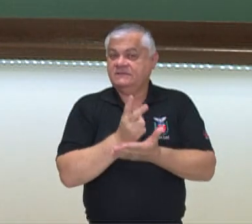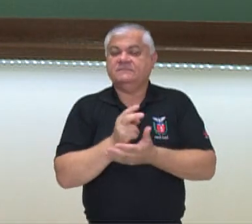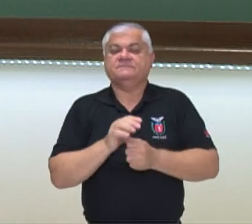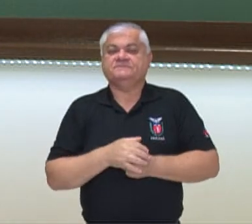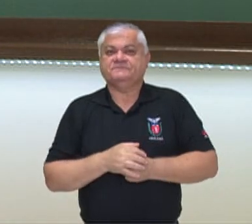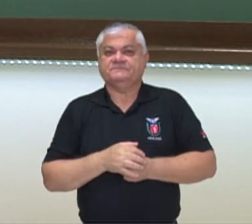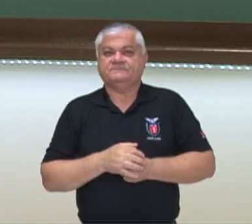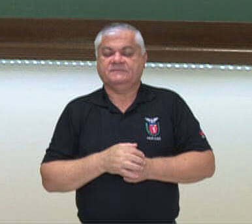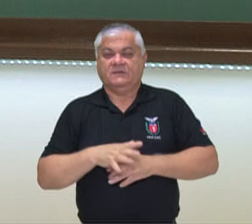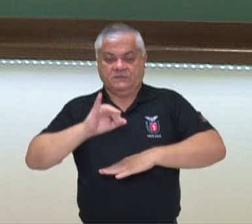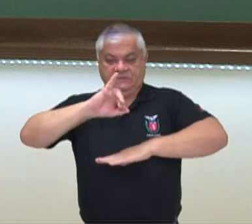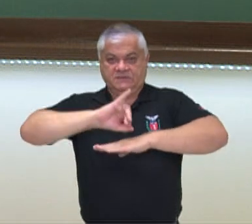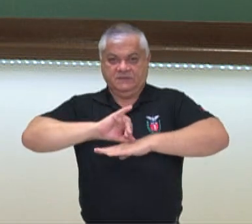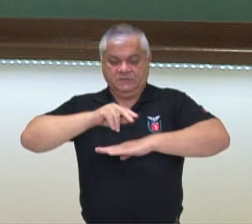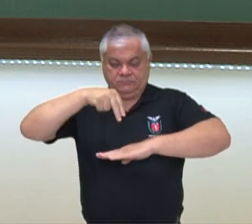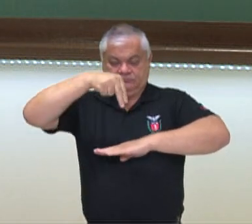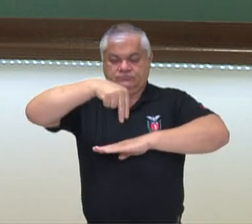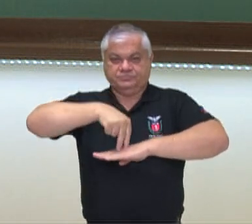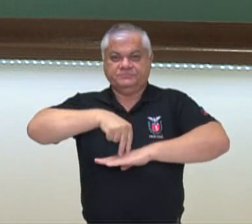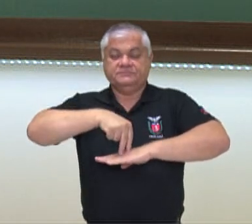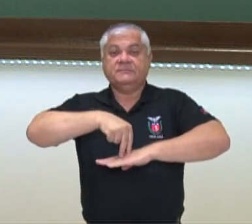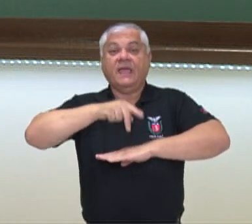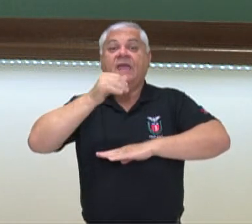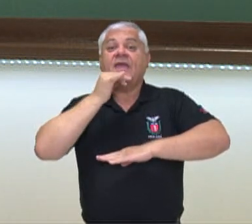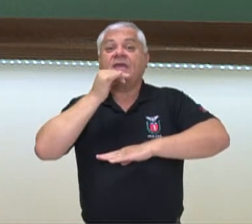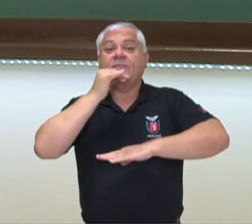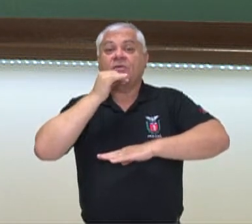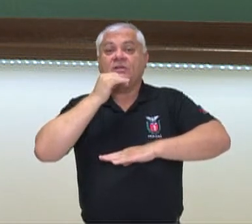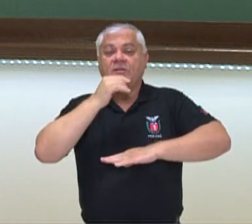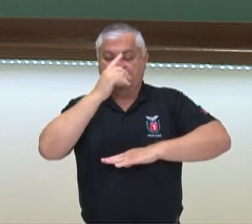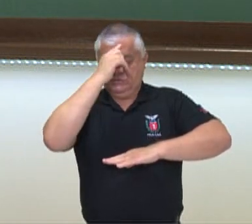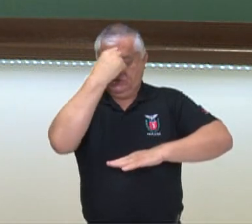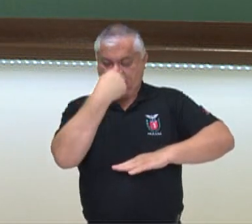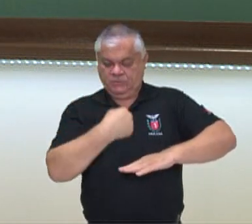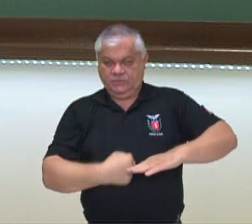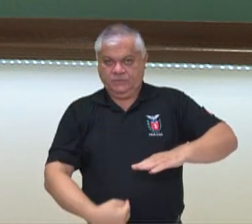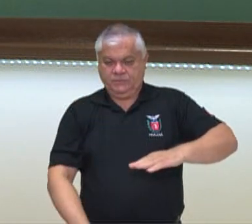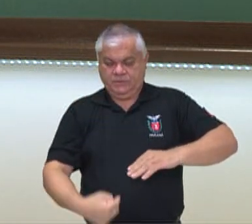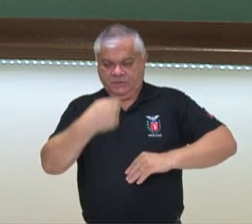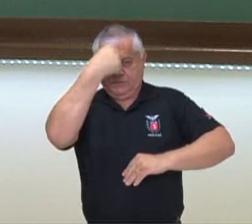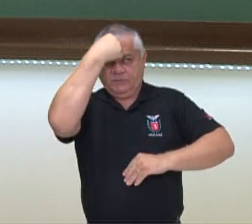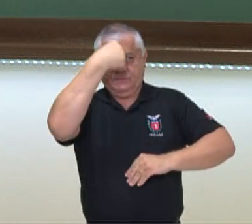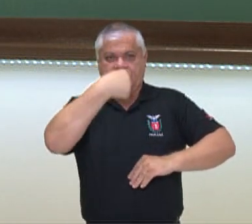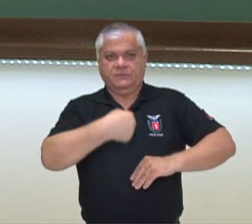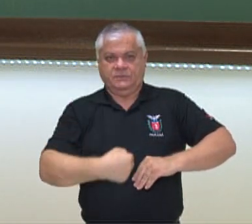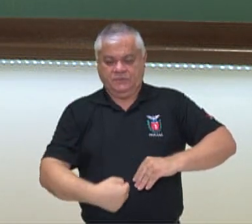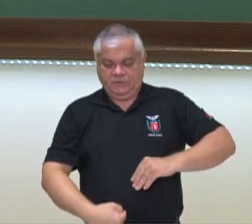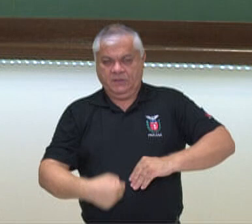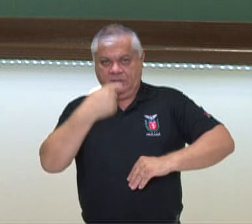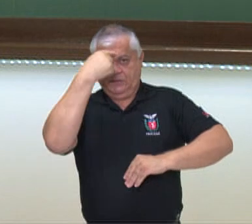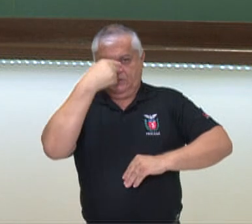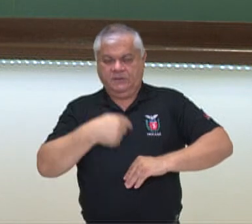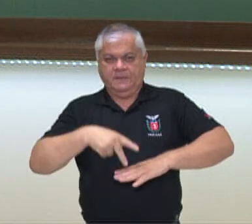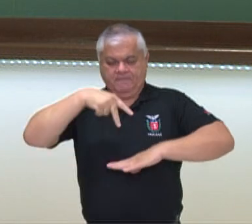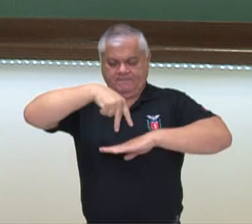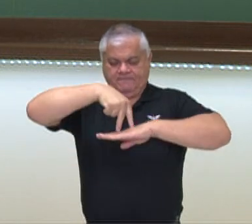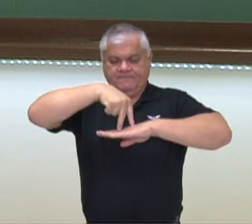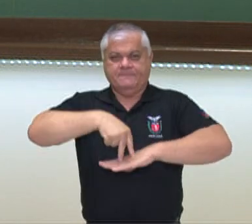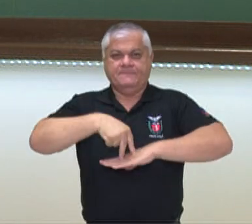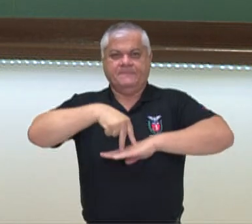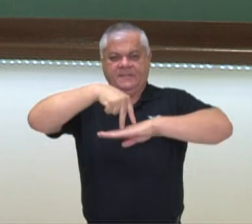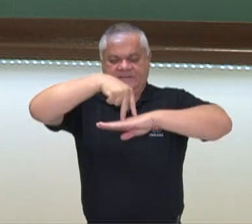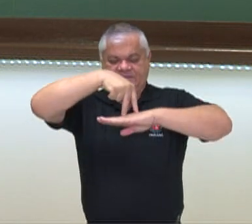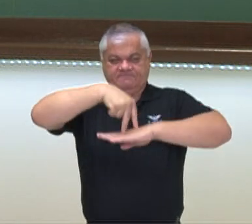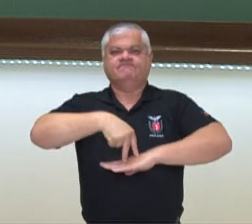Centro de gravidade é aquele ponto no nosso corpo aonde o nosso peso exerce a maior força,